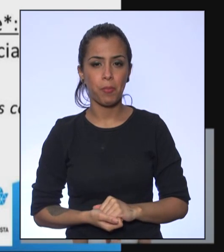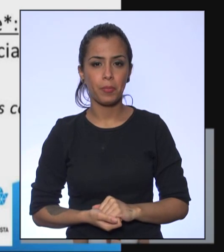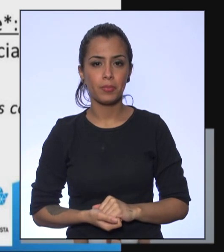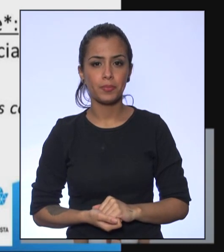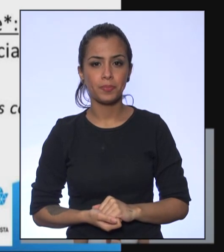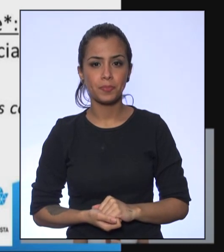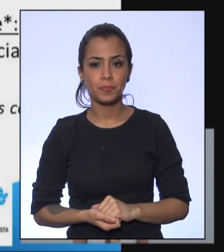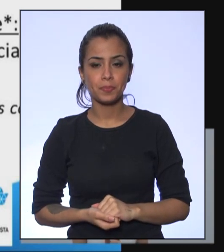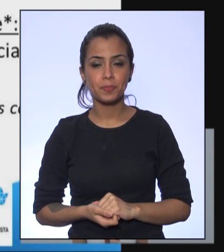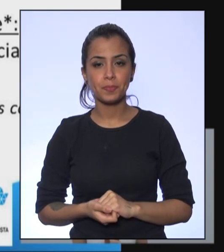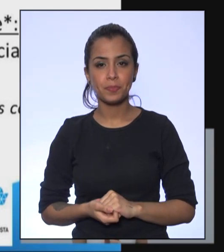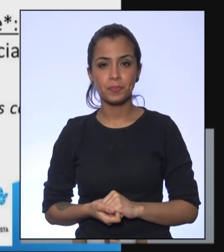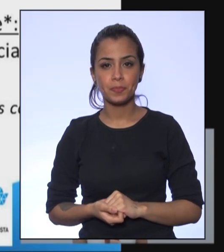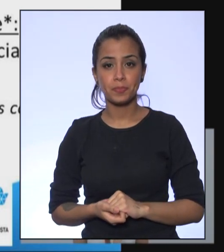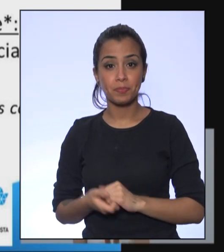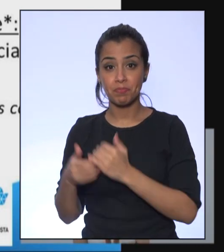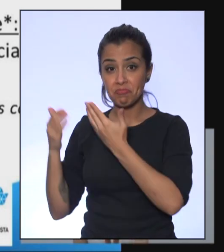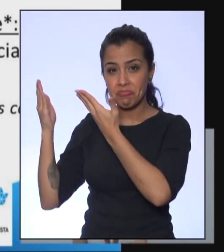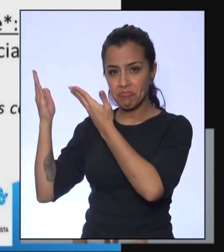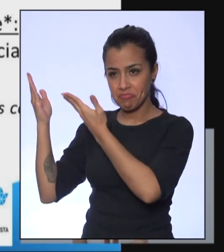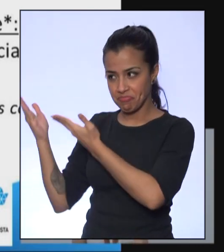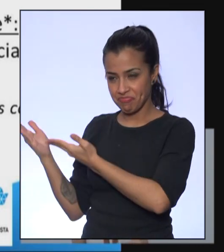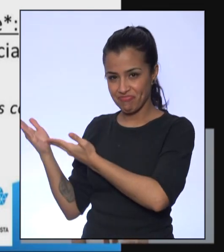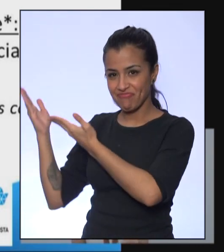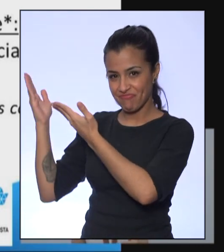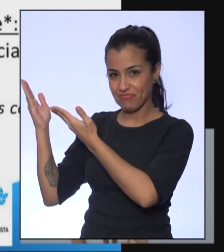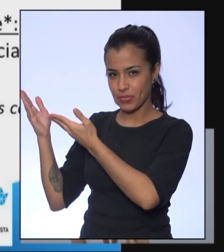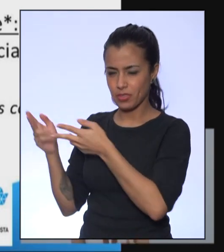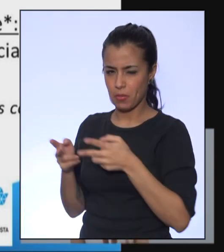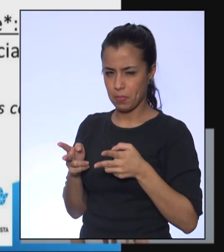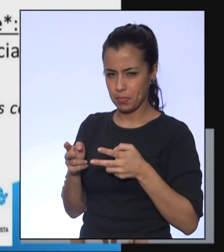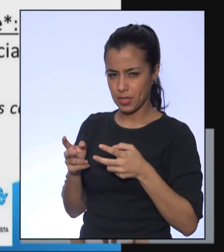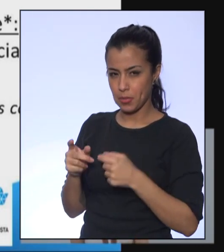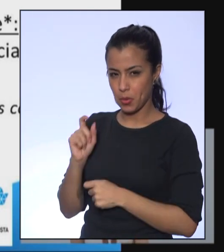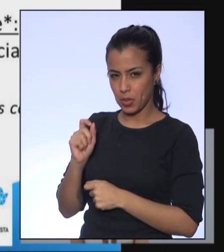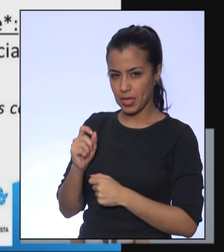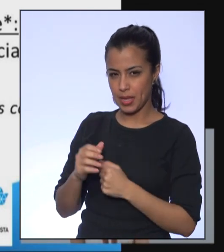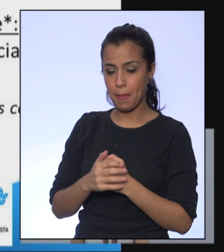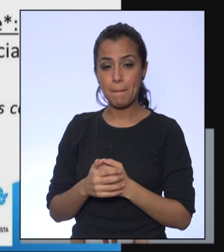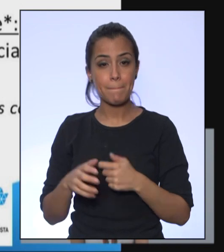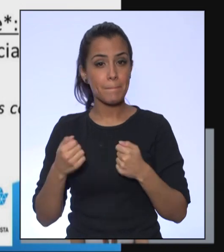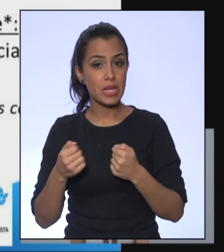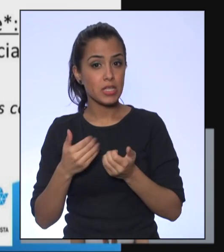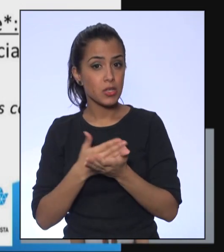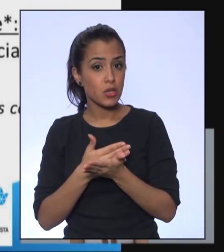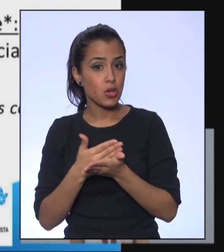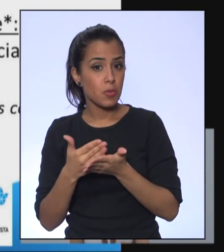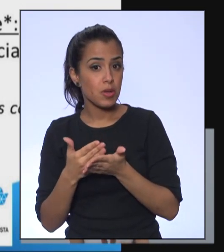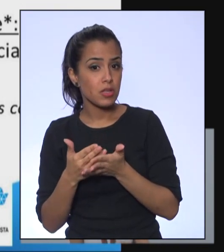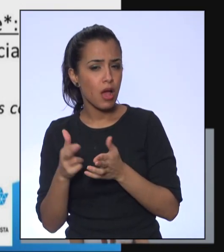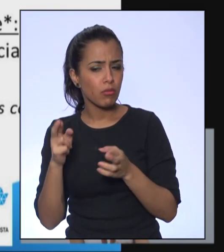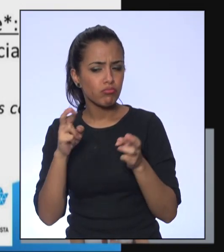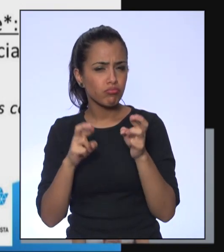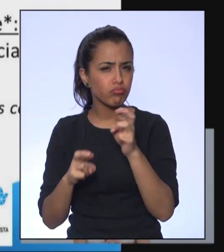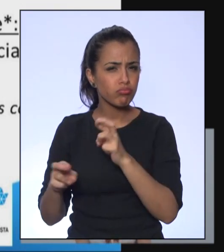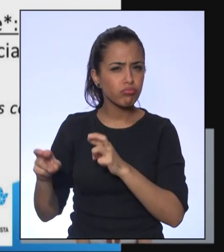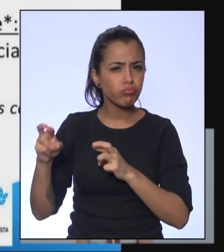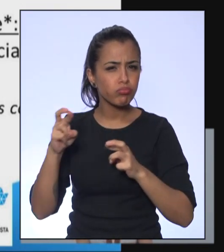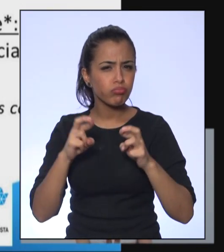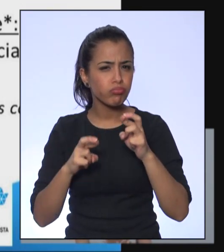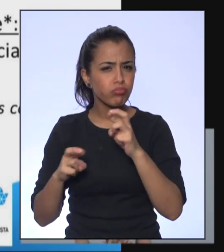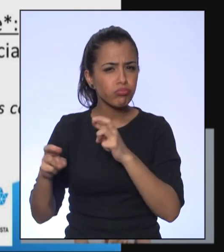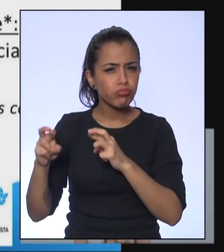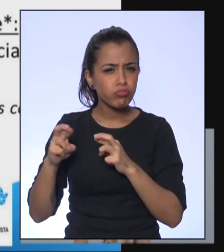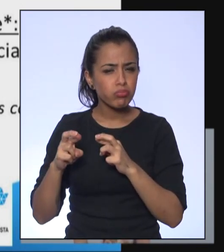como vocês estão verificando aí no PowerPoint, a gente deve começar observando primeiro os pontos de referência.